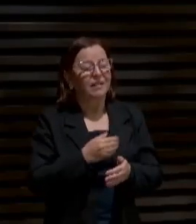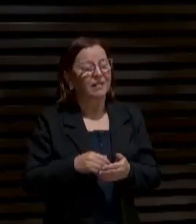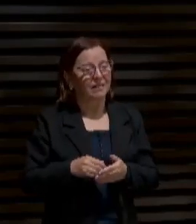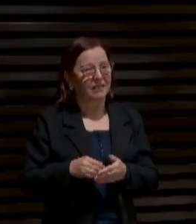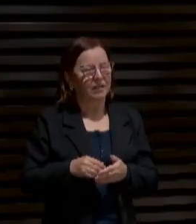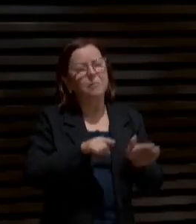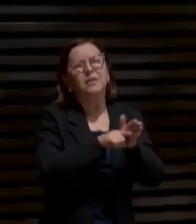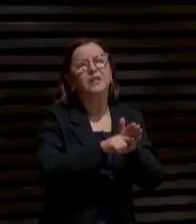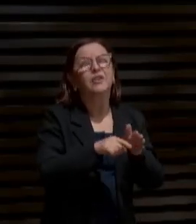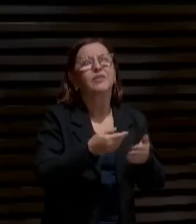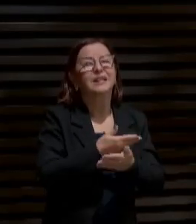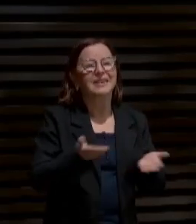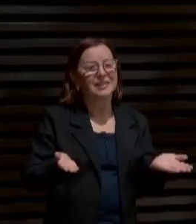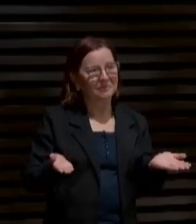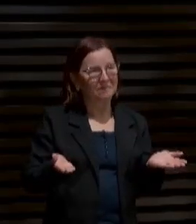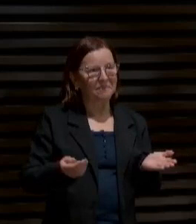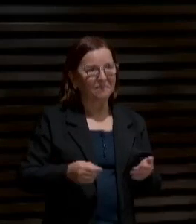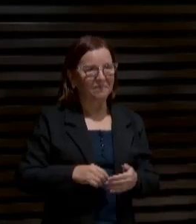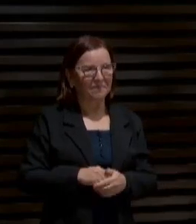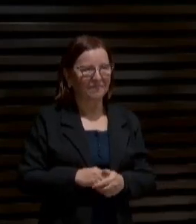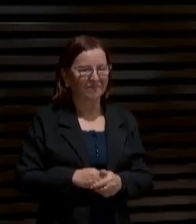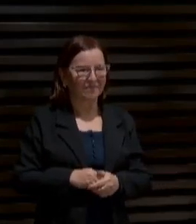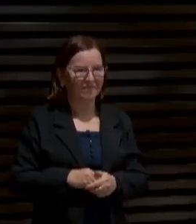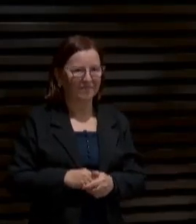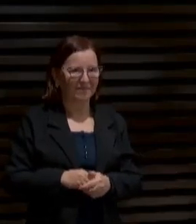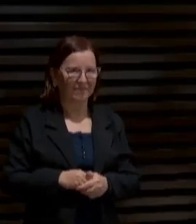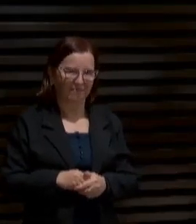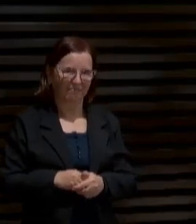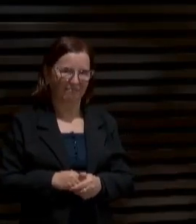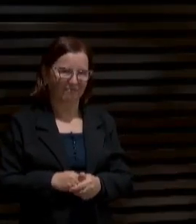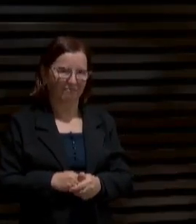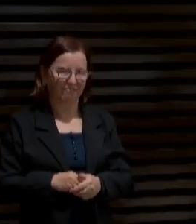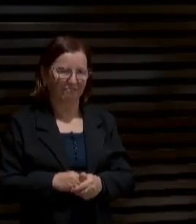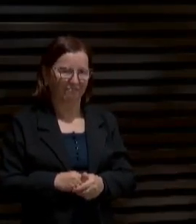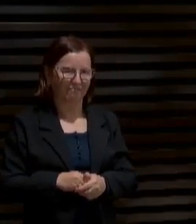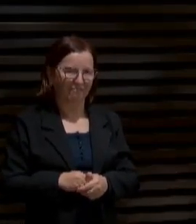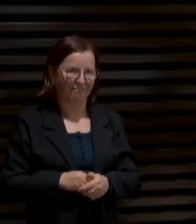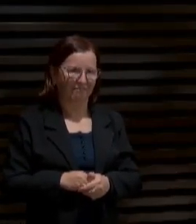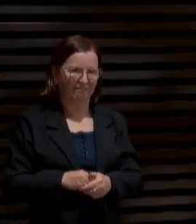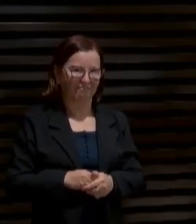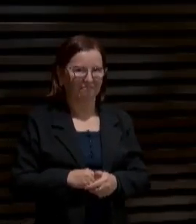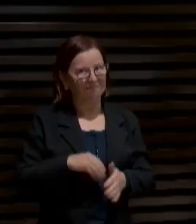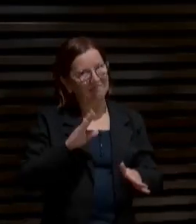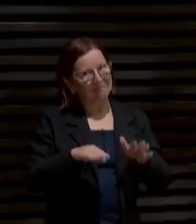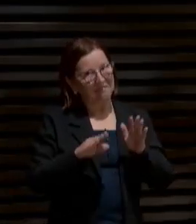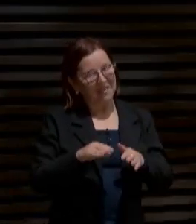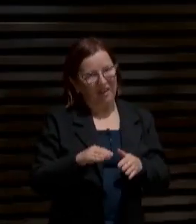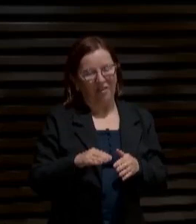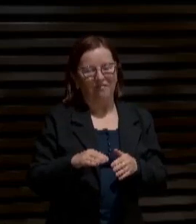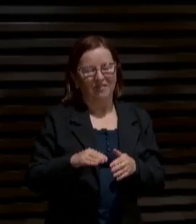talvez ajude vocês então vamos lá algumas Pode ser que você se enquadre nessa se tem mais outras né